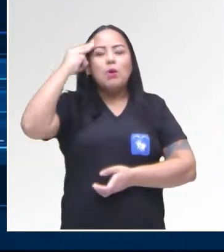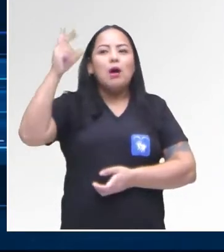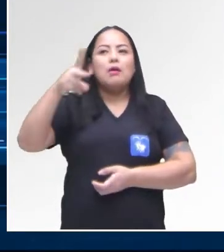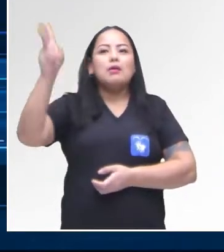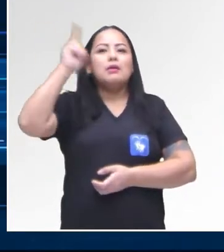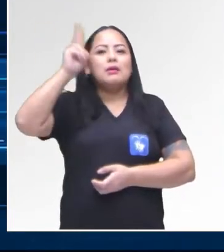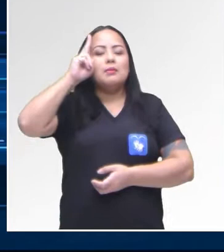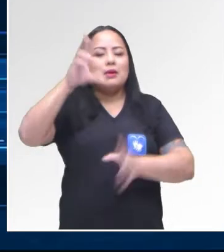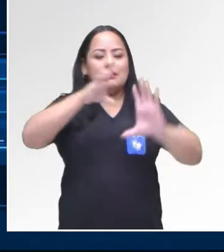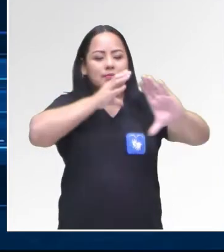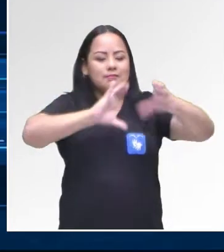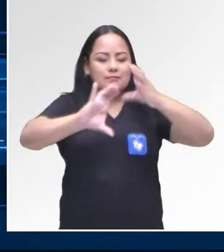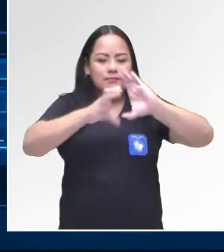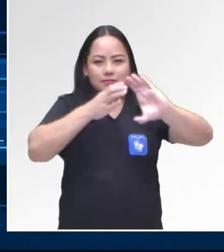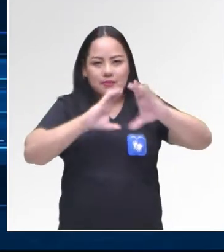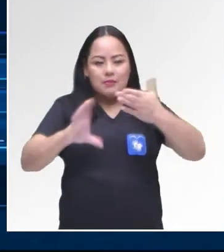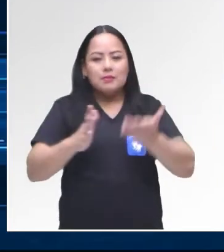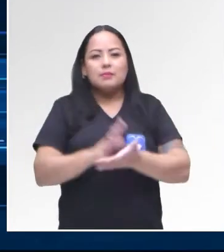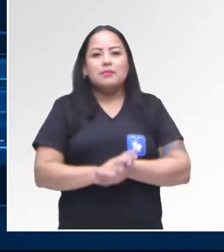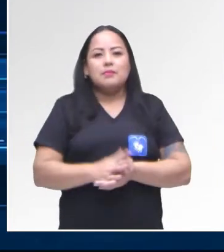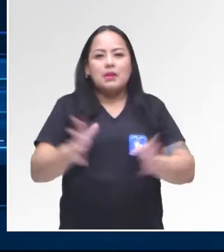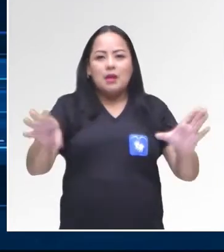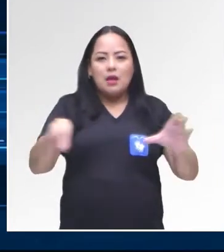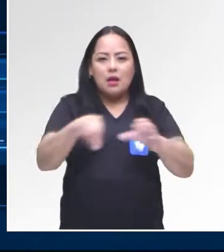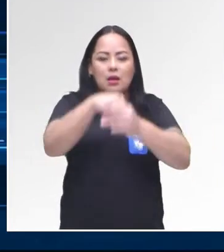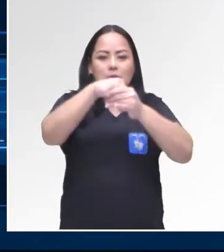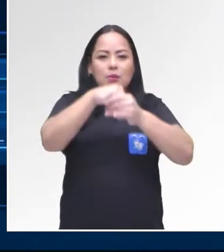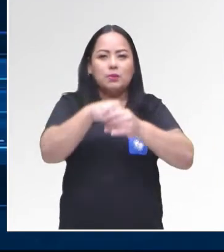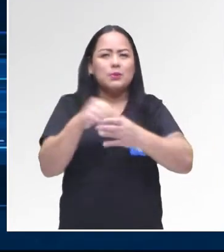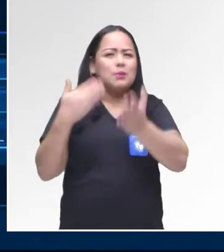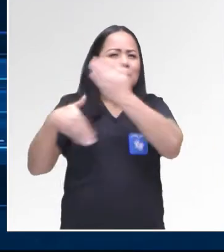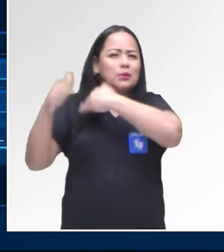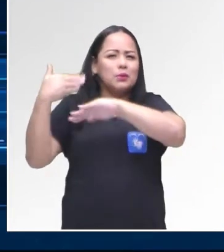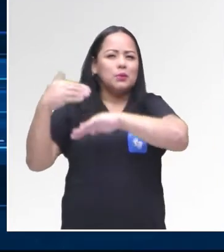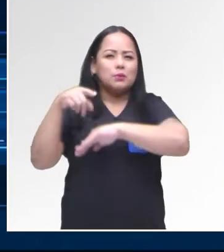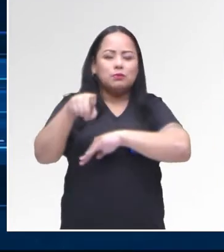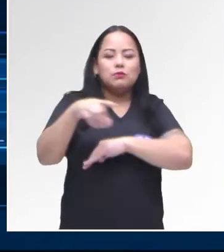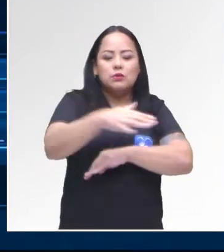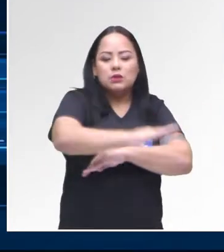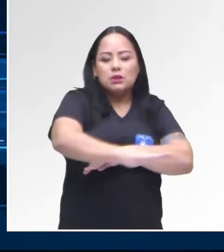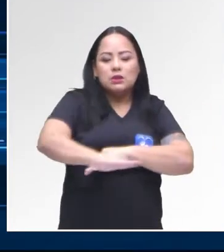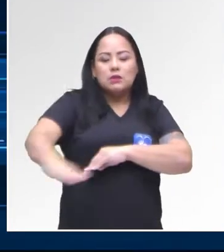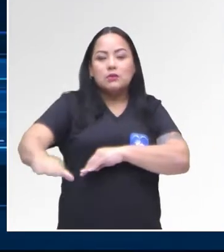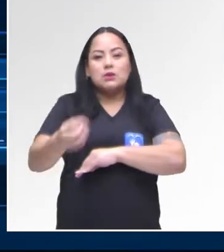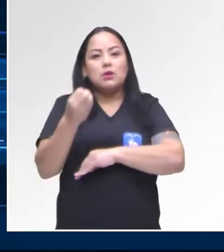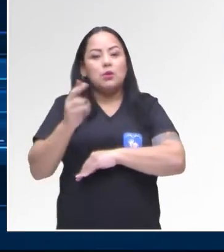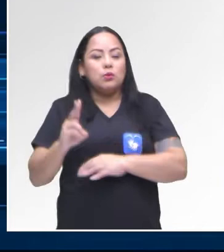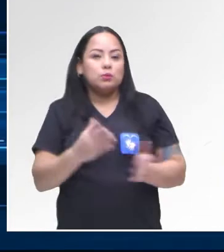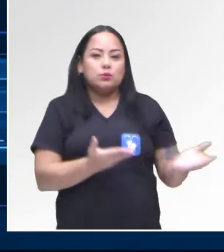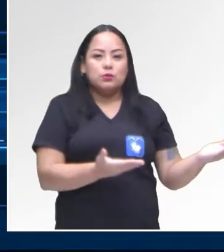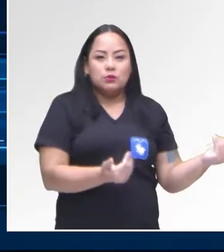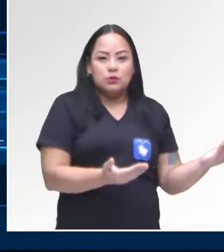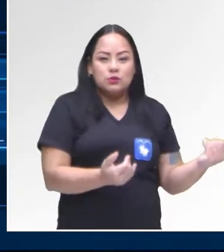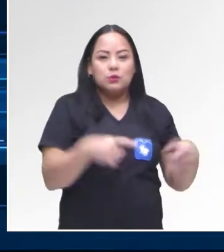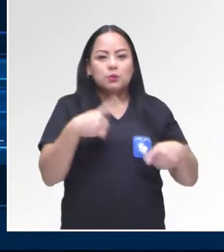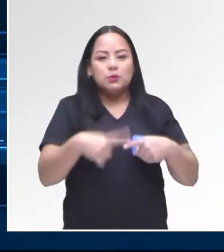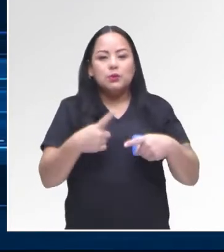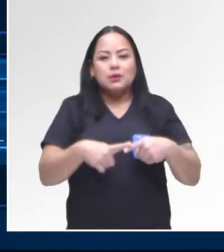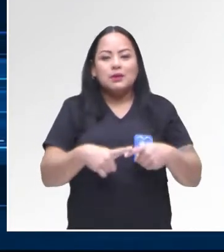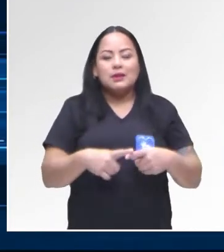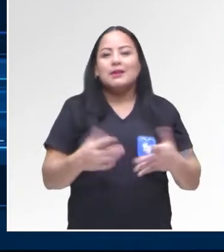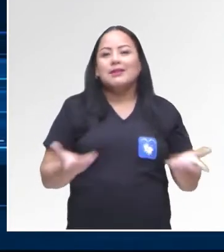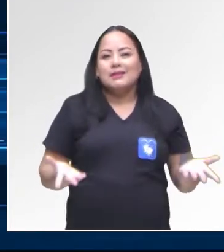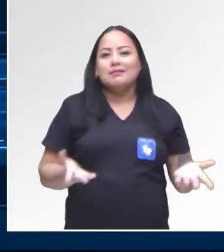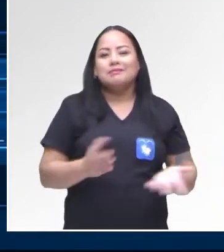das cantigas que fizeram parte ali da sua infância, da sua adolescência, por que não, da